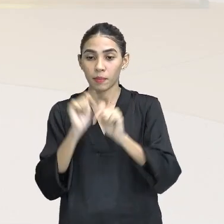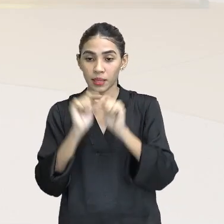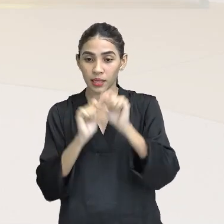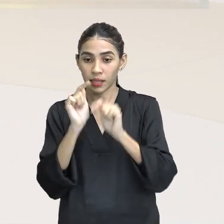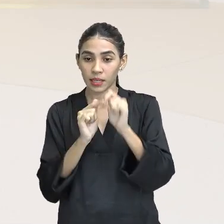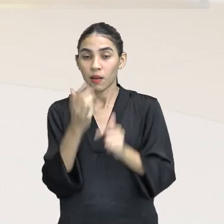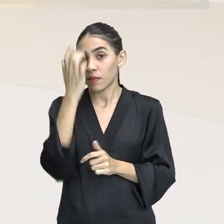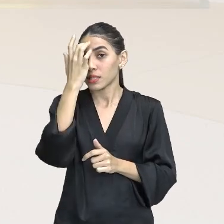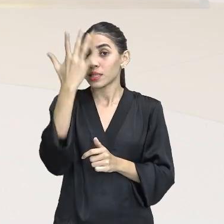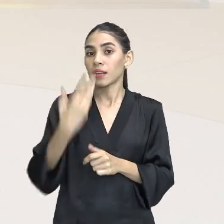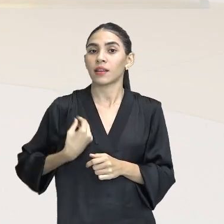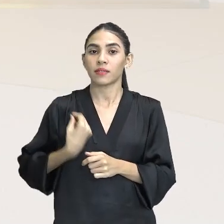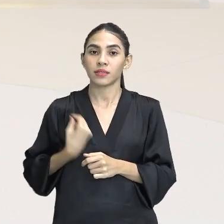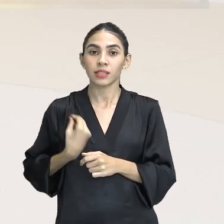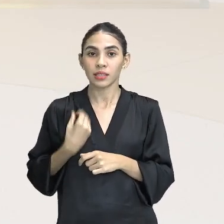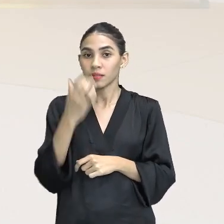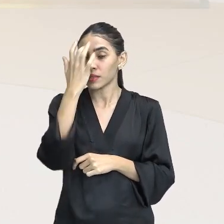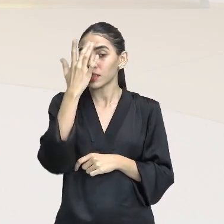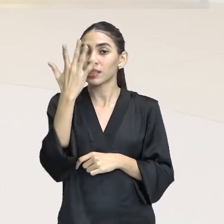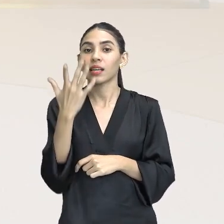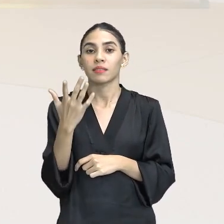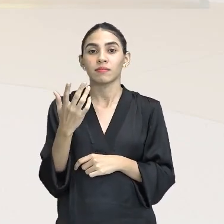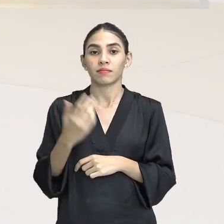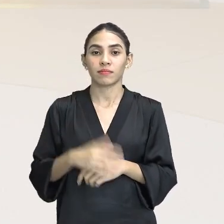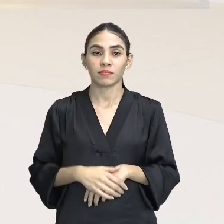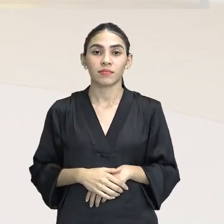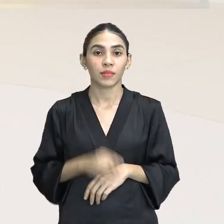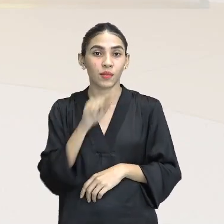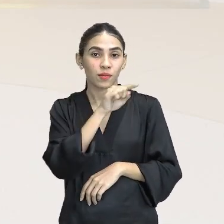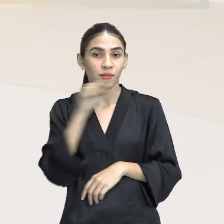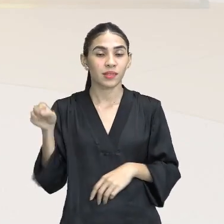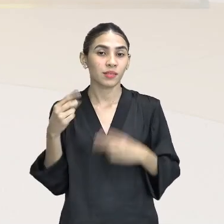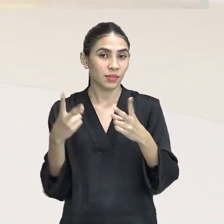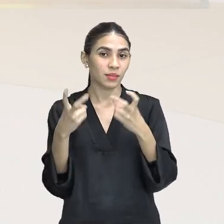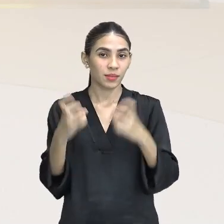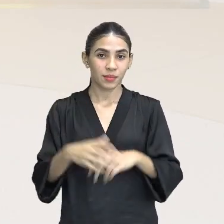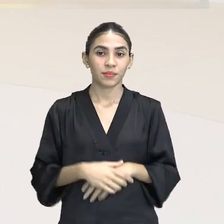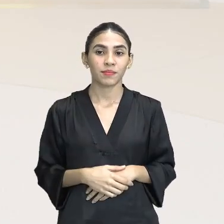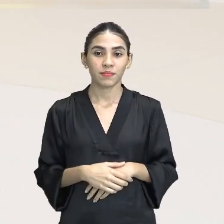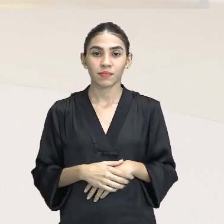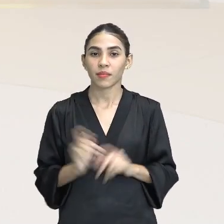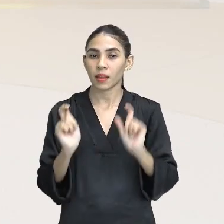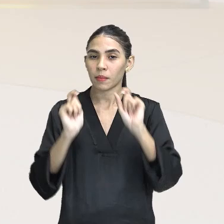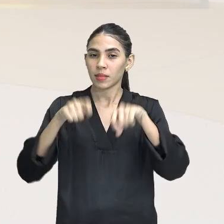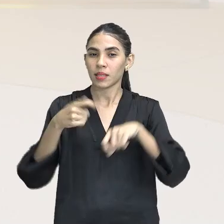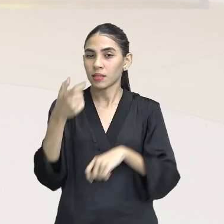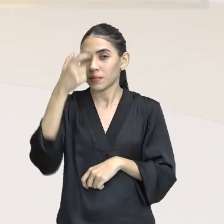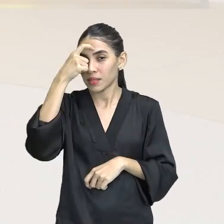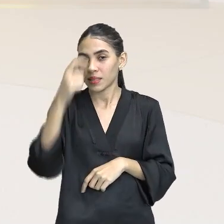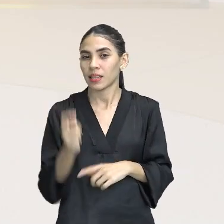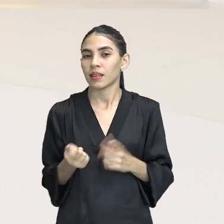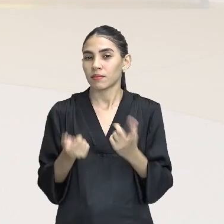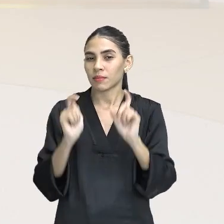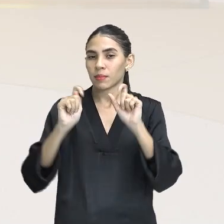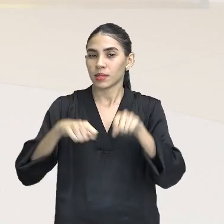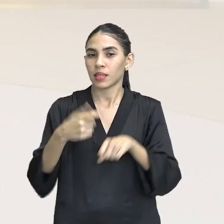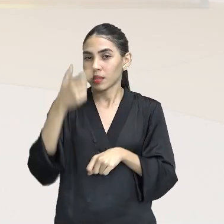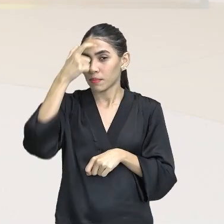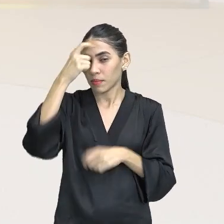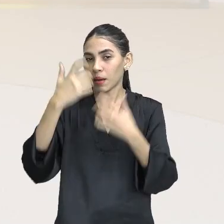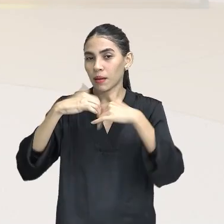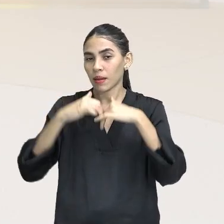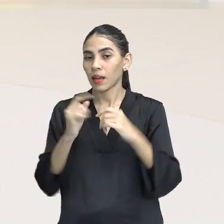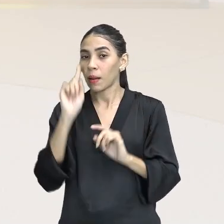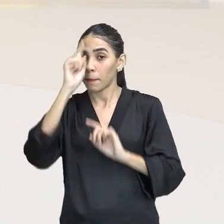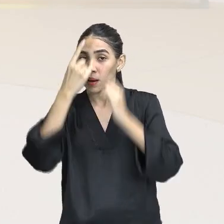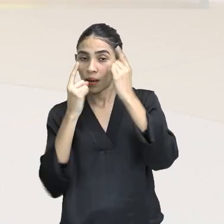seu cotidiano, as suas atividades diárias. E vocês estão percebendo aí a capacidade de pensar, de raciocinar, de